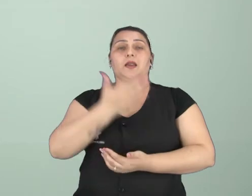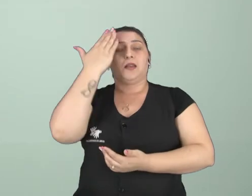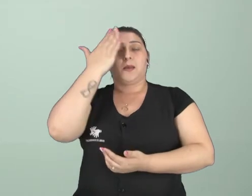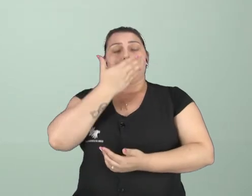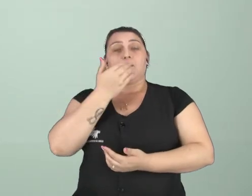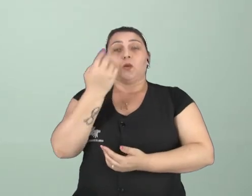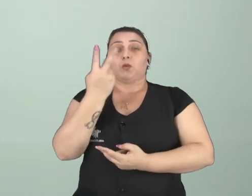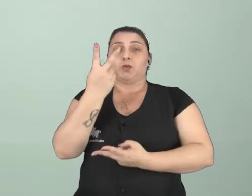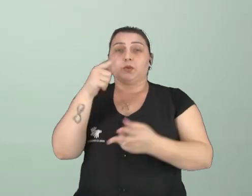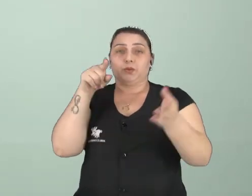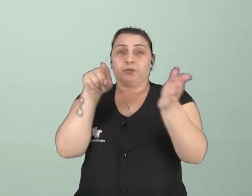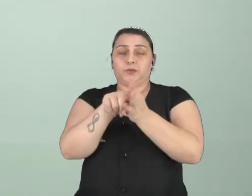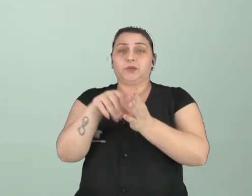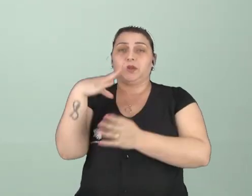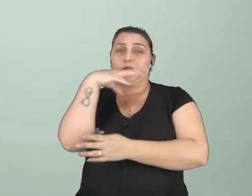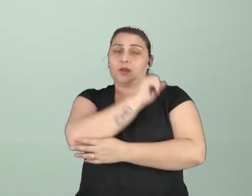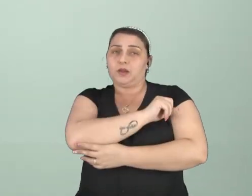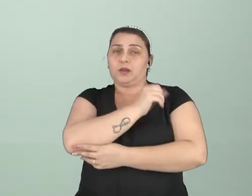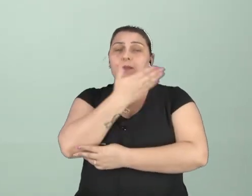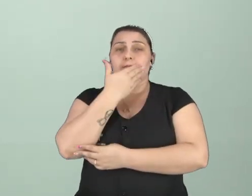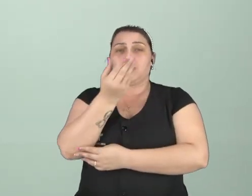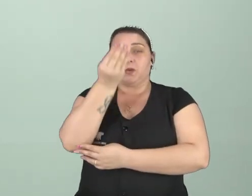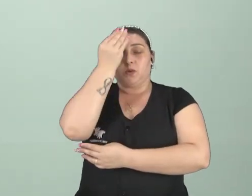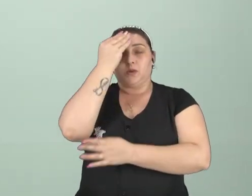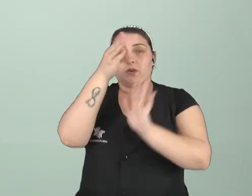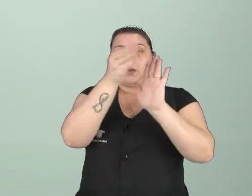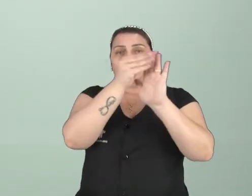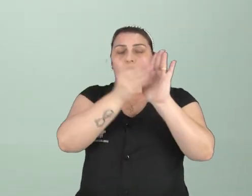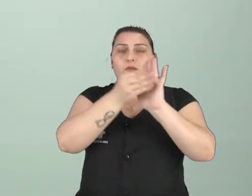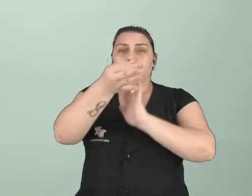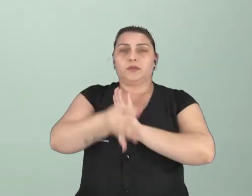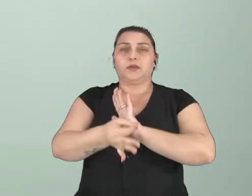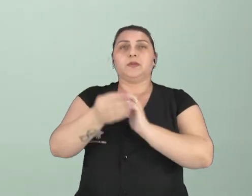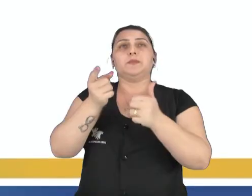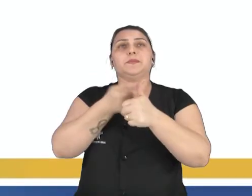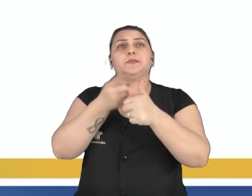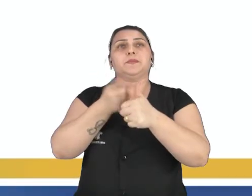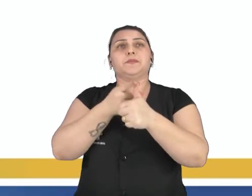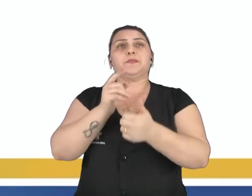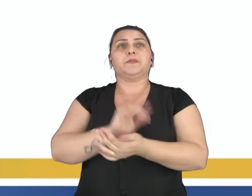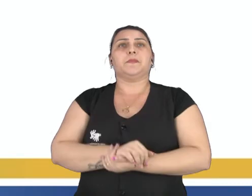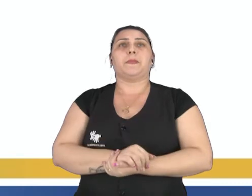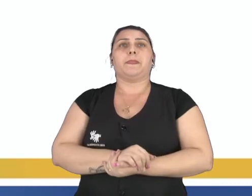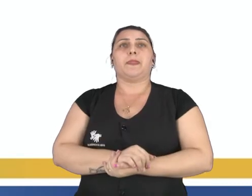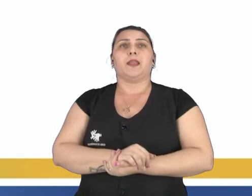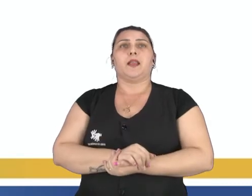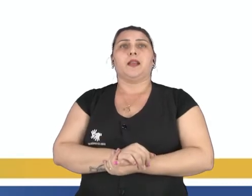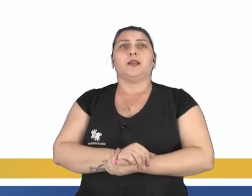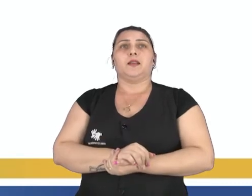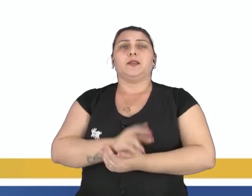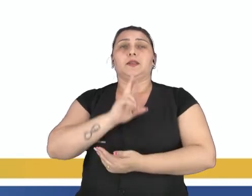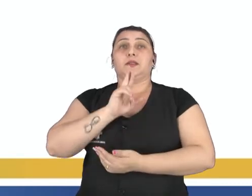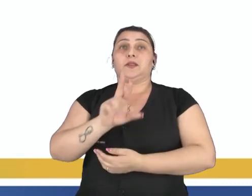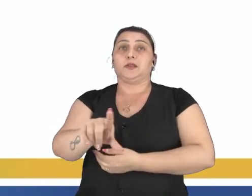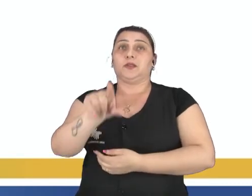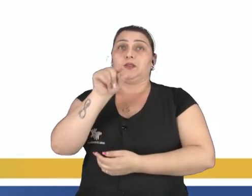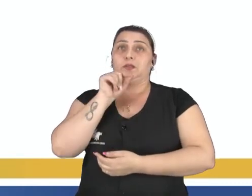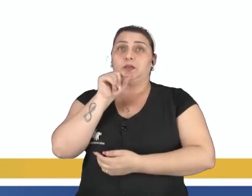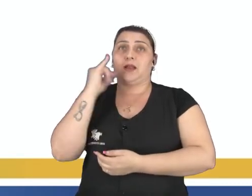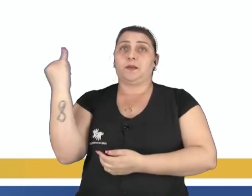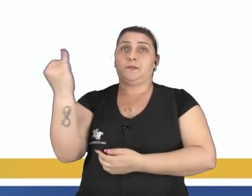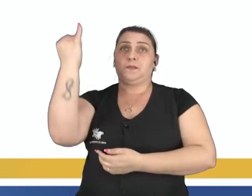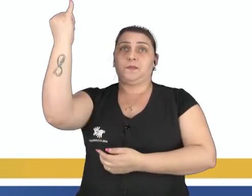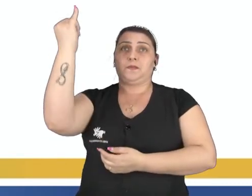melhor, vamos fazer duas questões rápidas para melhor fixar o conteúdo, certo? Primeira questão, observem aí. Marque a